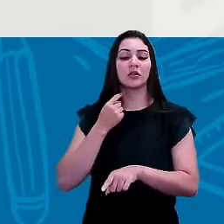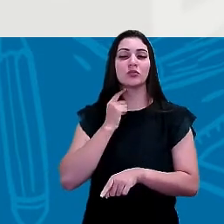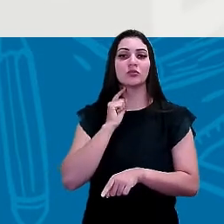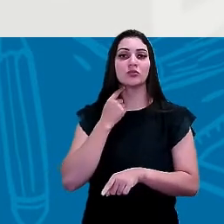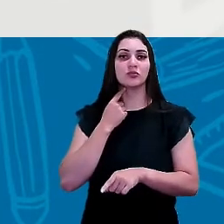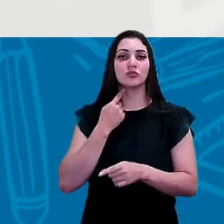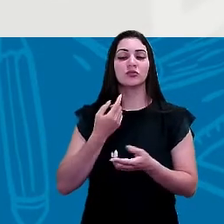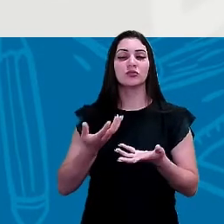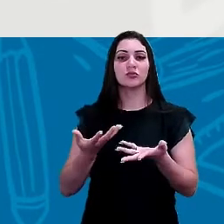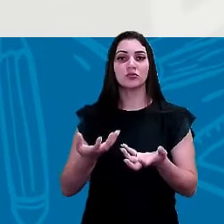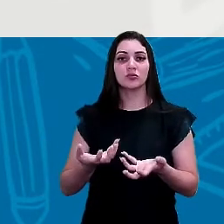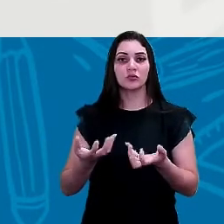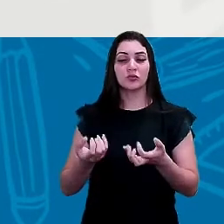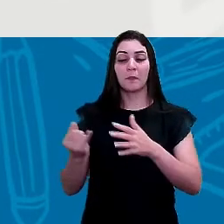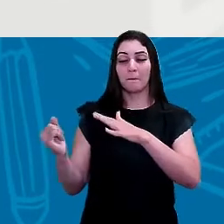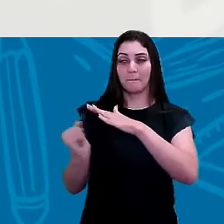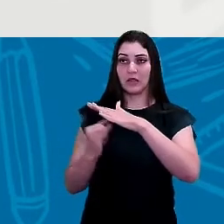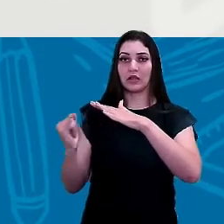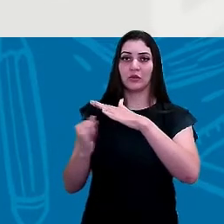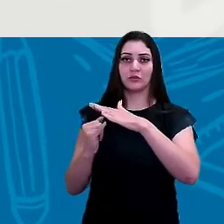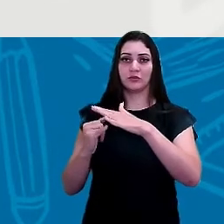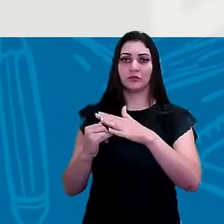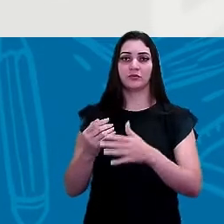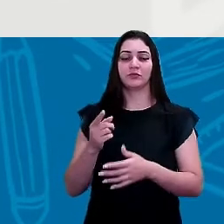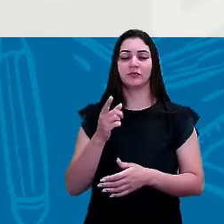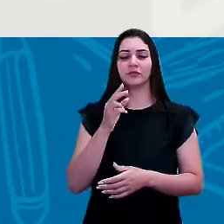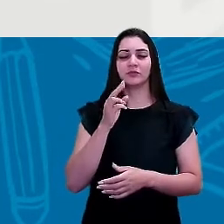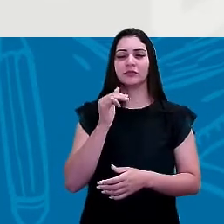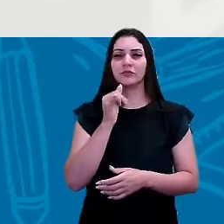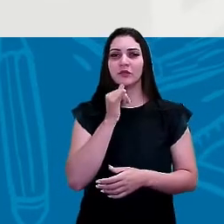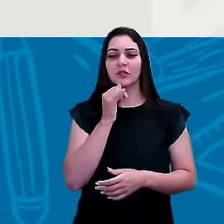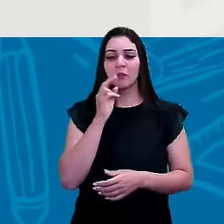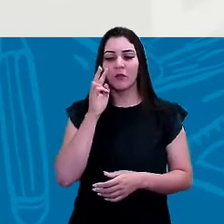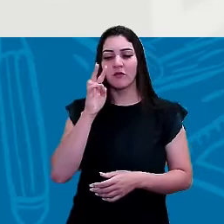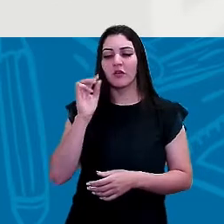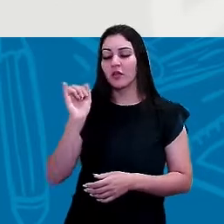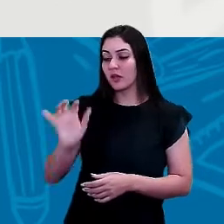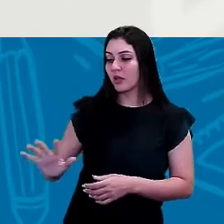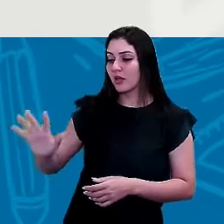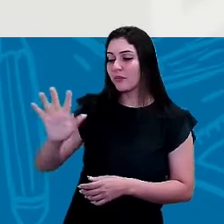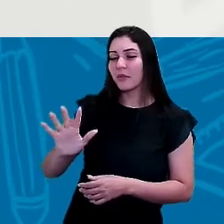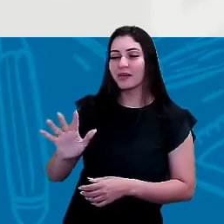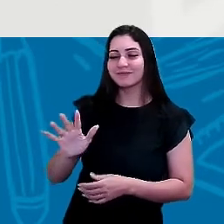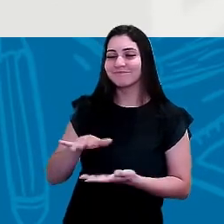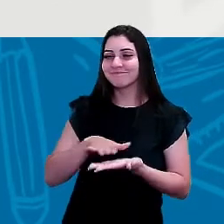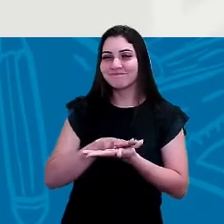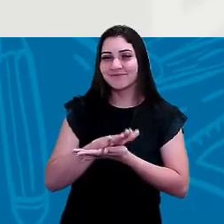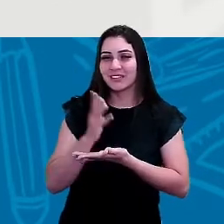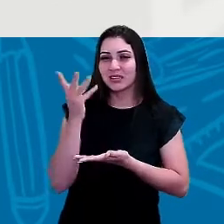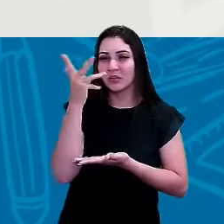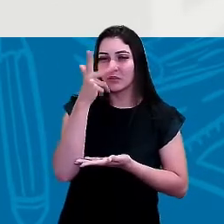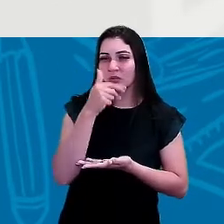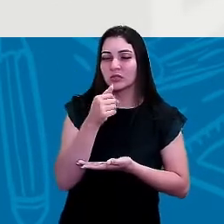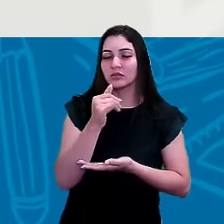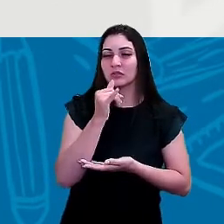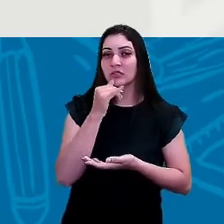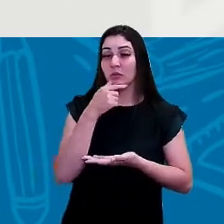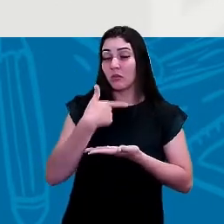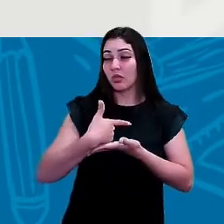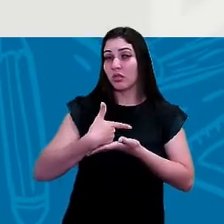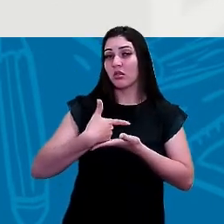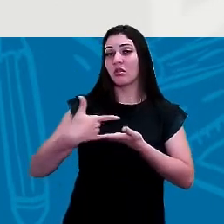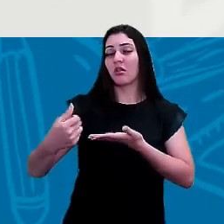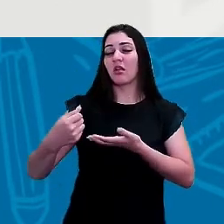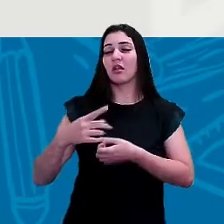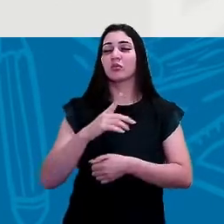emitida pelas indústrias. Então lá atrás você vê ali uma imagem nada bonita, né? Às vezes você sai, passa o dia